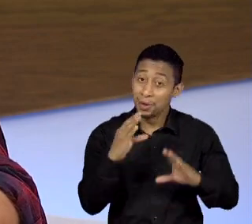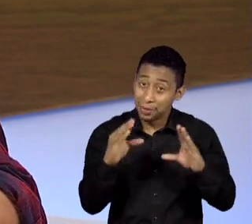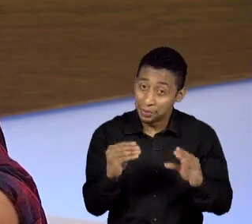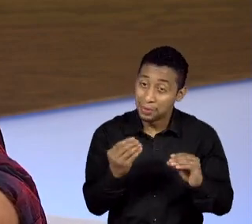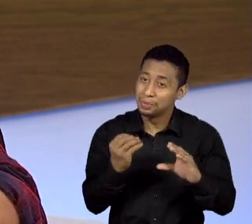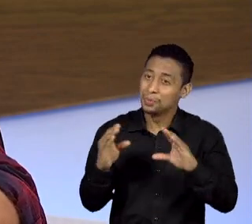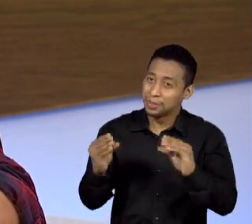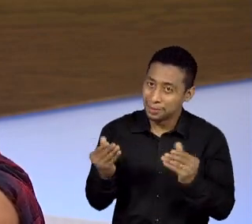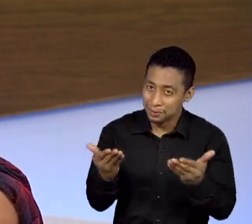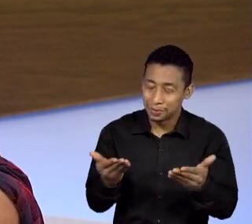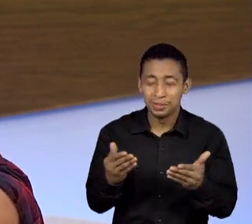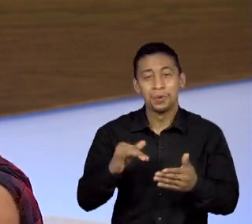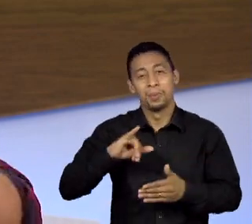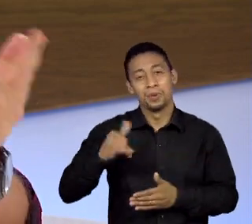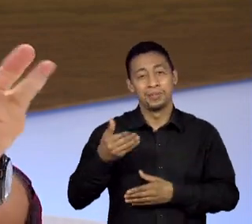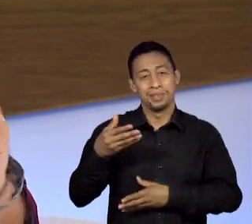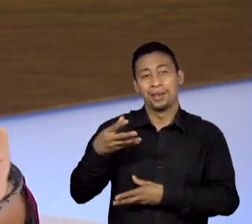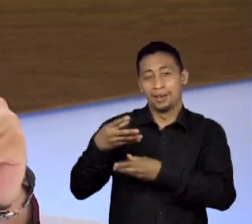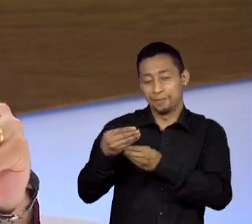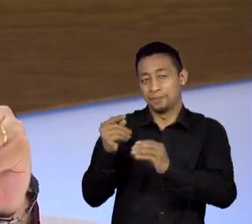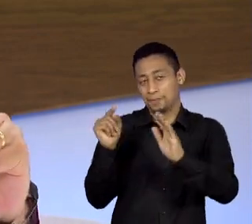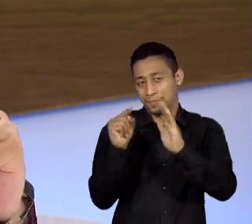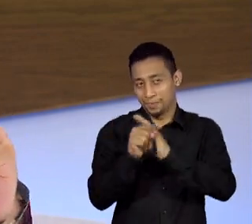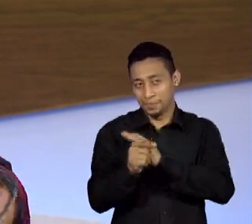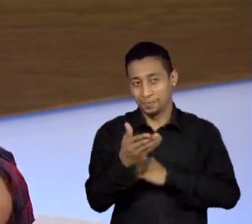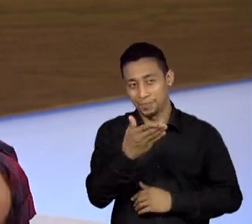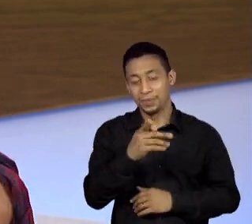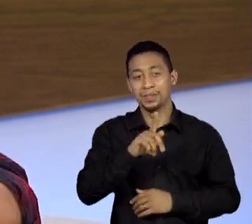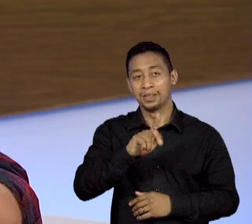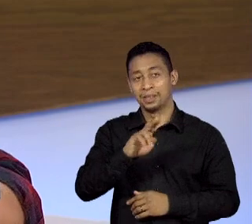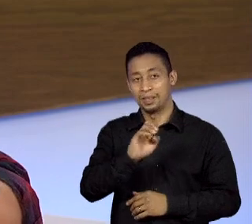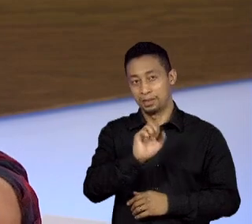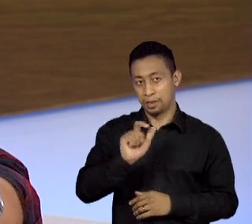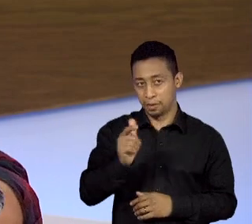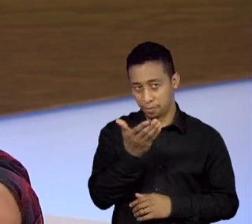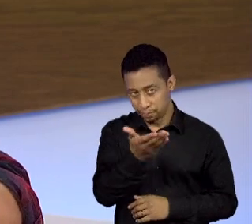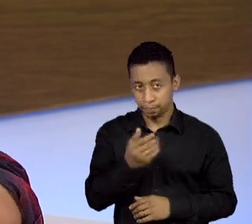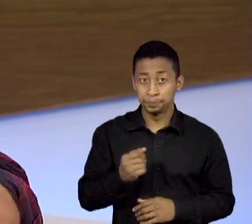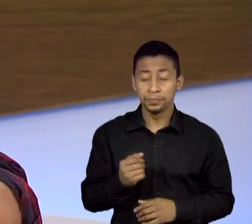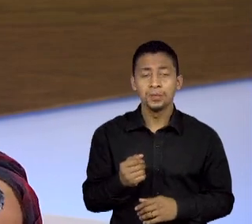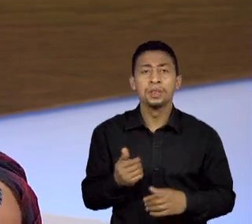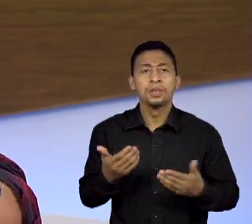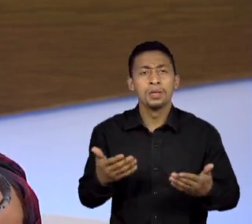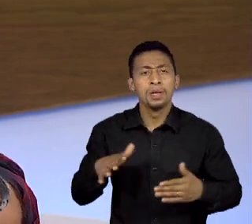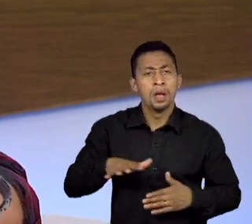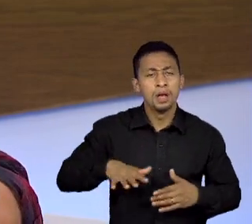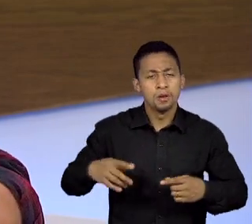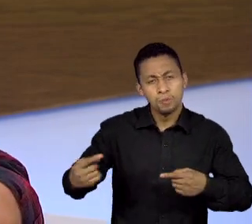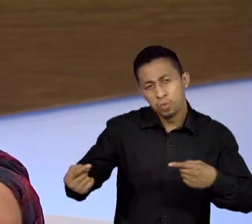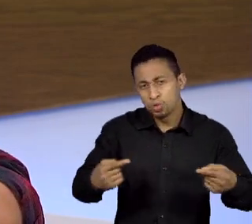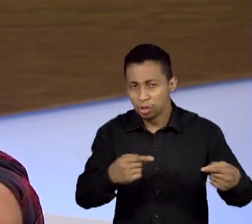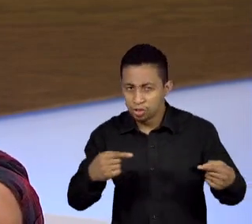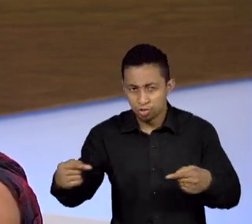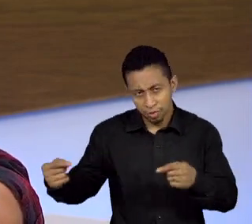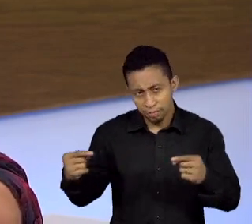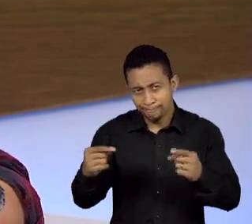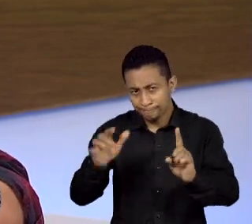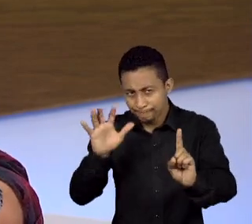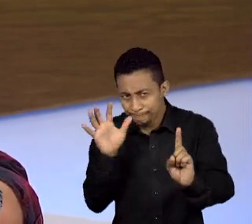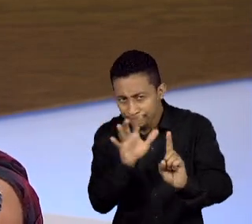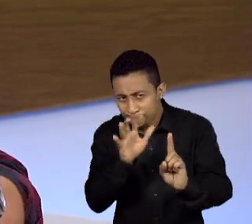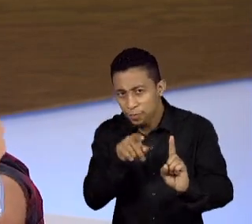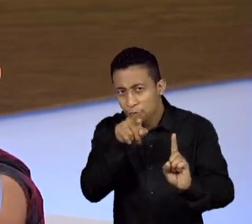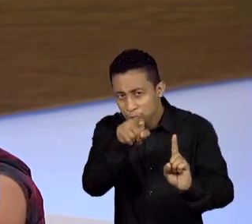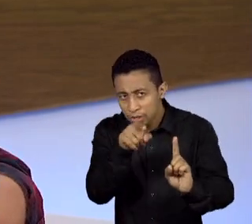pouco do gancho da Marina aqui e vou fazer a pergunta para o Guel, tá? O quanto da política interferiu na relação sua com